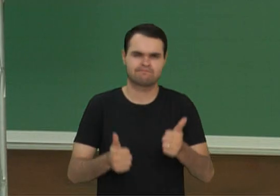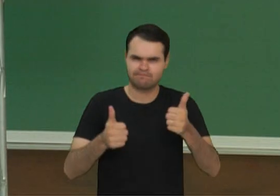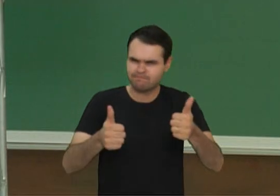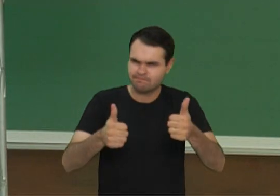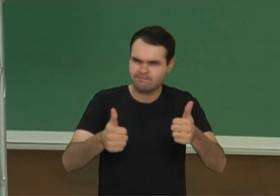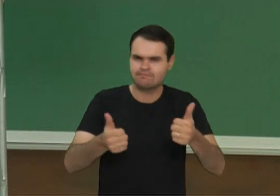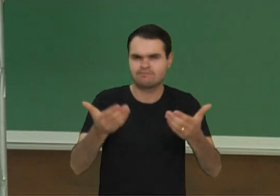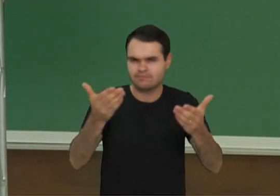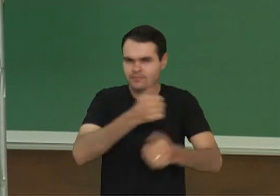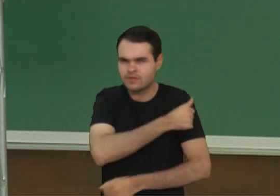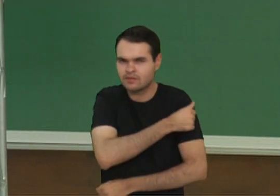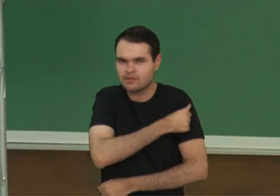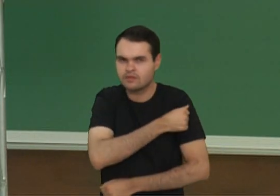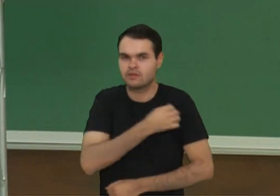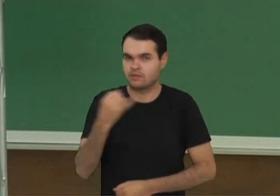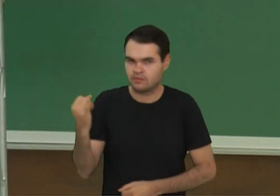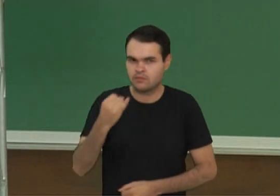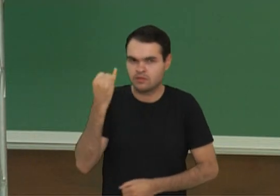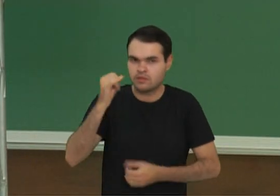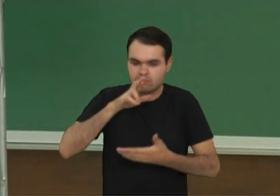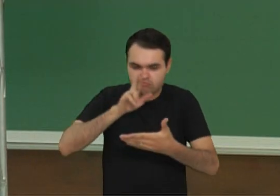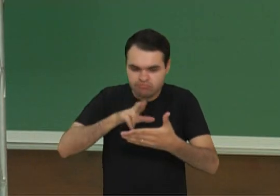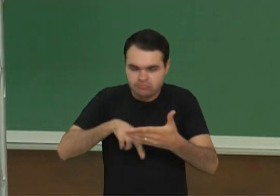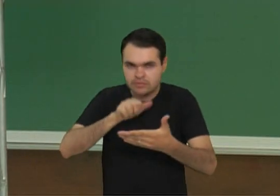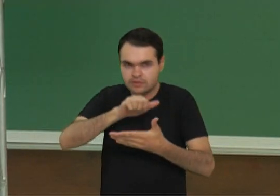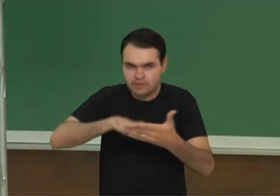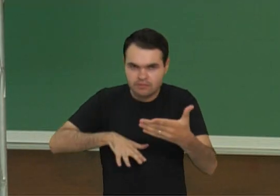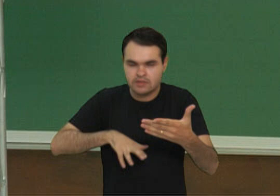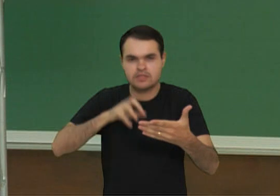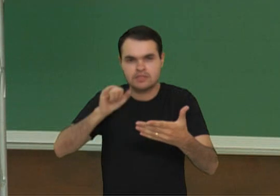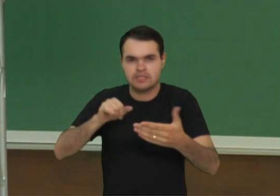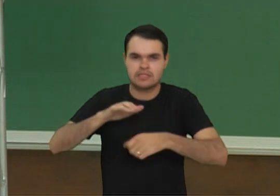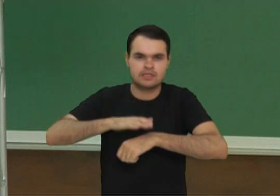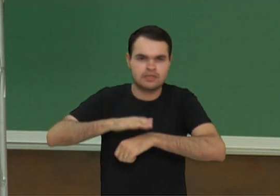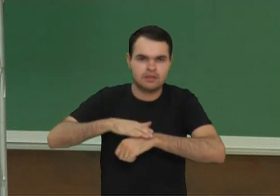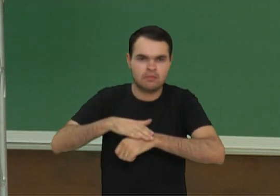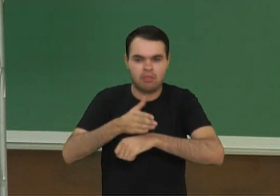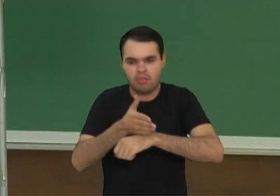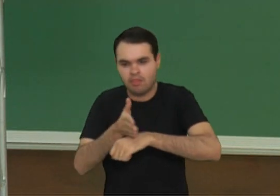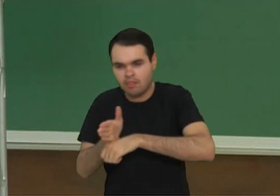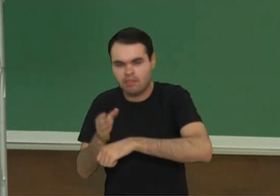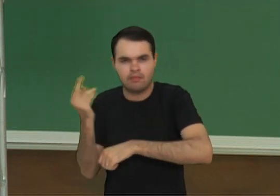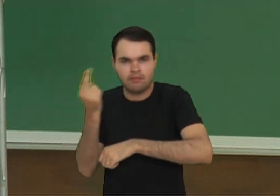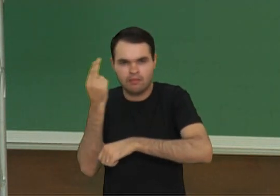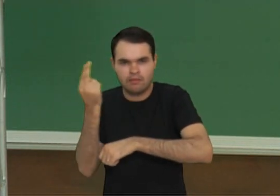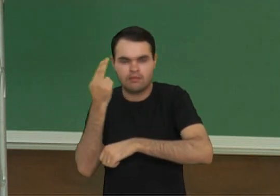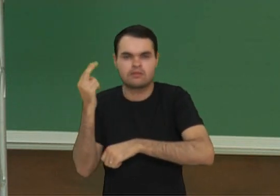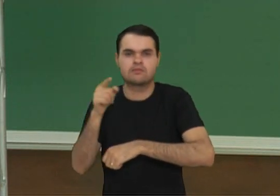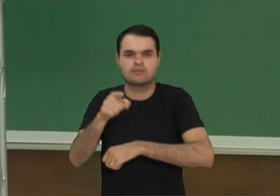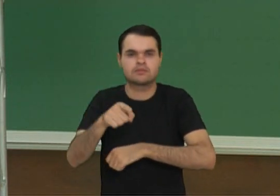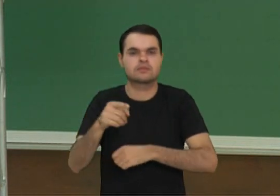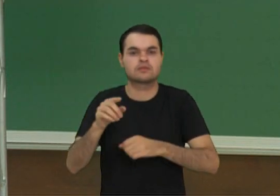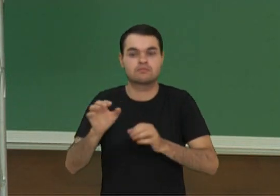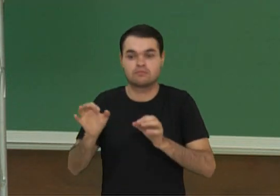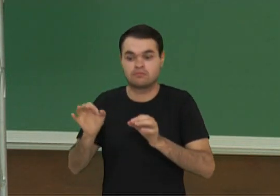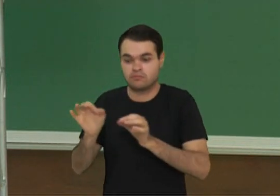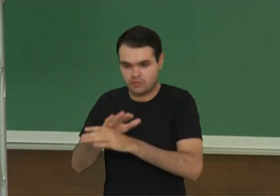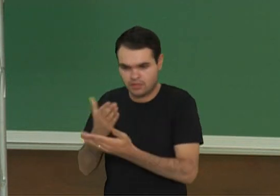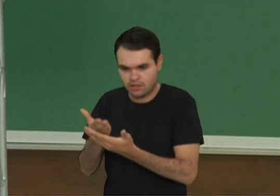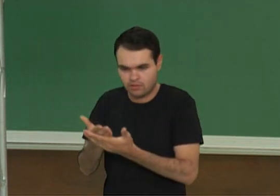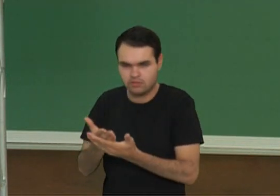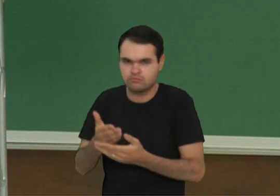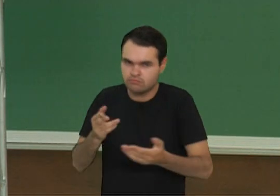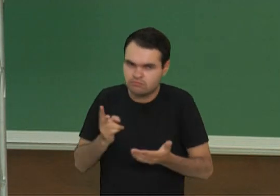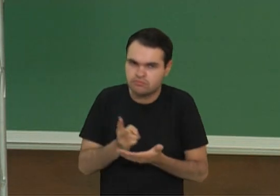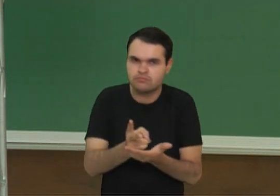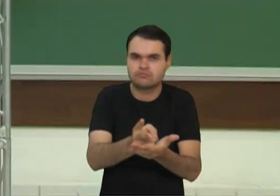Muito bem, estudante. É importante que você realize essa atividade e, caso não tenha dado tempo de você concluir essa atividade, que você conclua ela após o término da